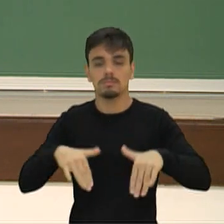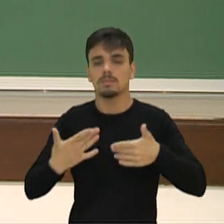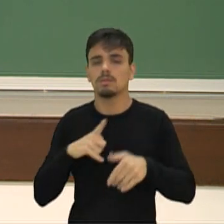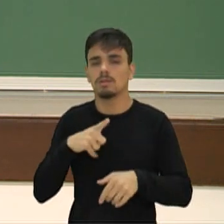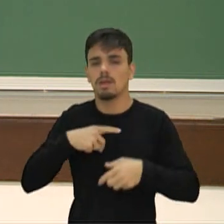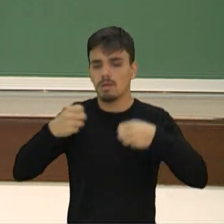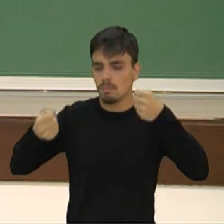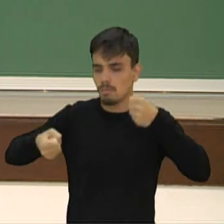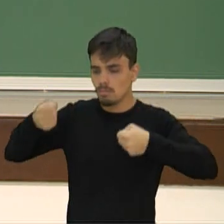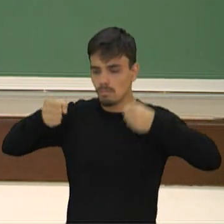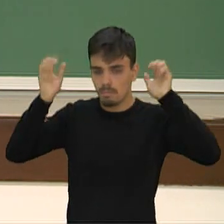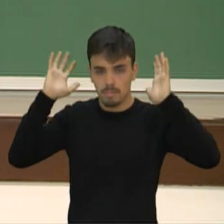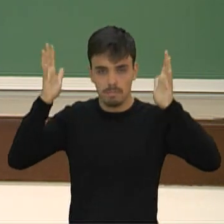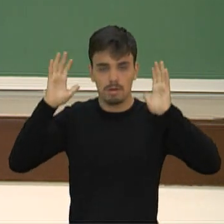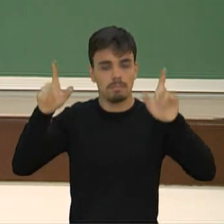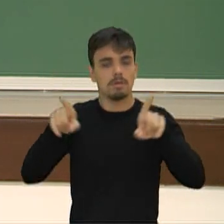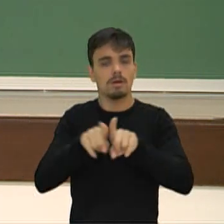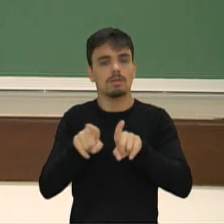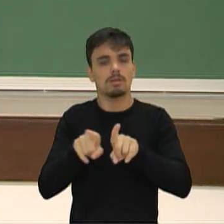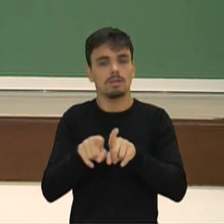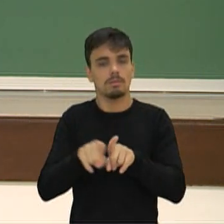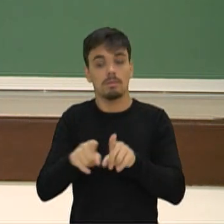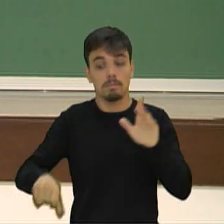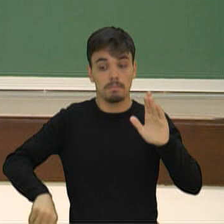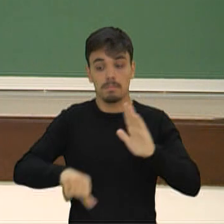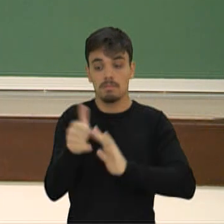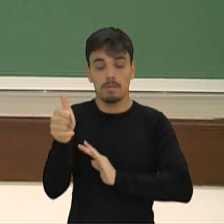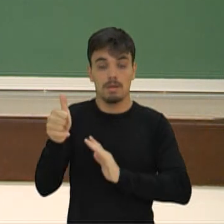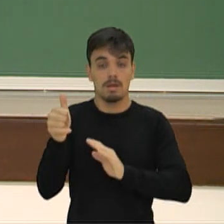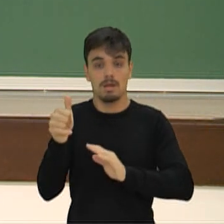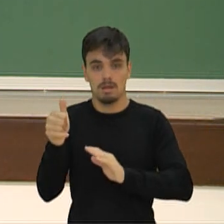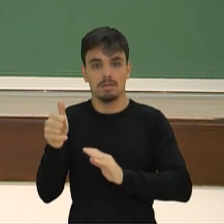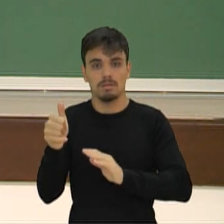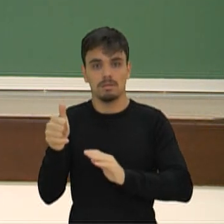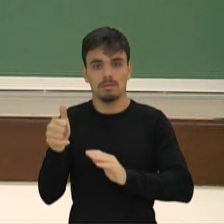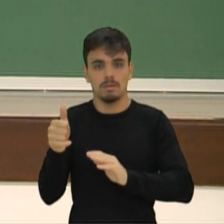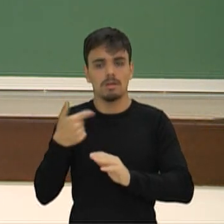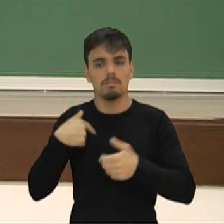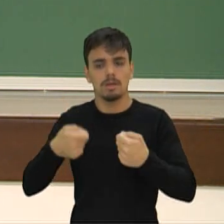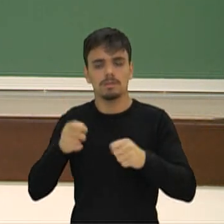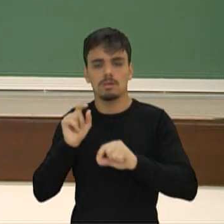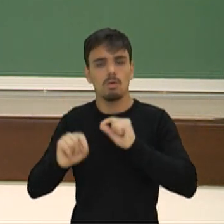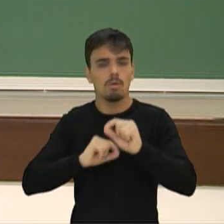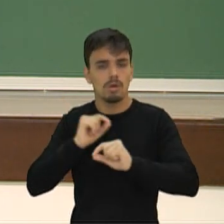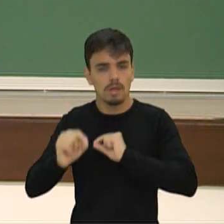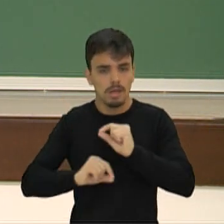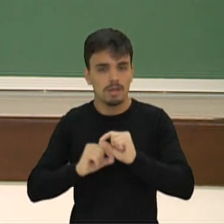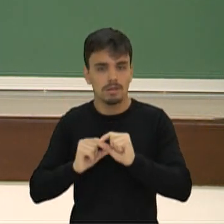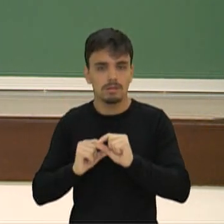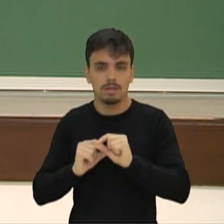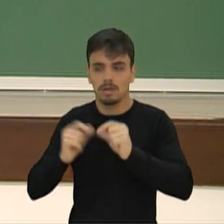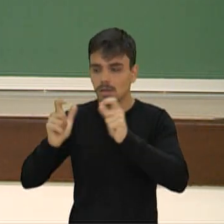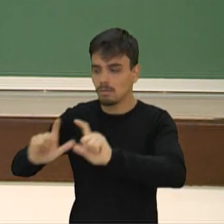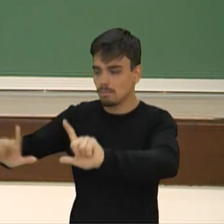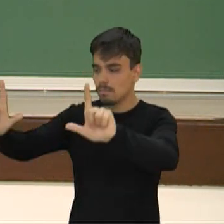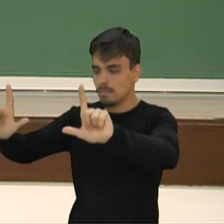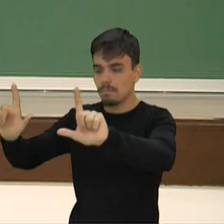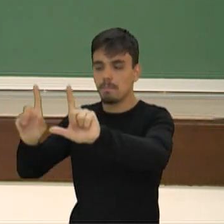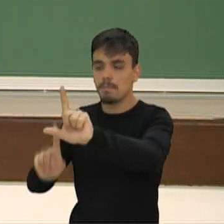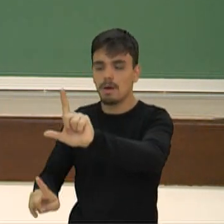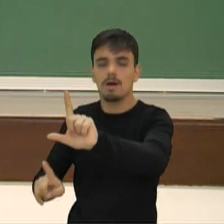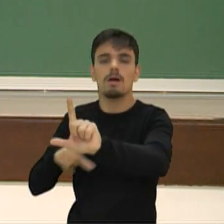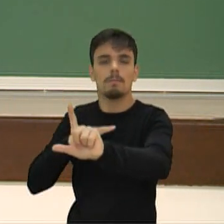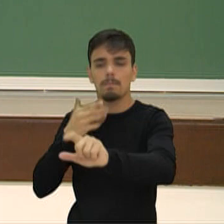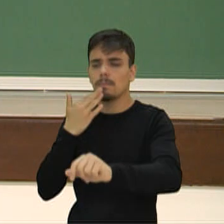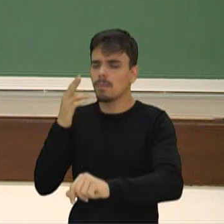ir para um local que seja a primeira vez, às vezes você precisa das orientações das placas. E às vezes o que acontece? A orientação que você tem às